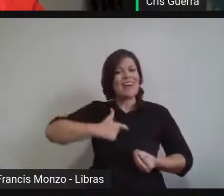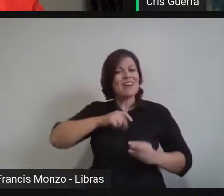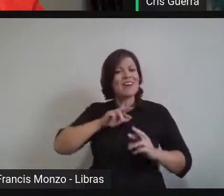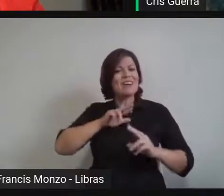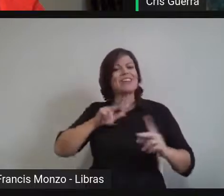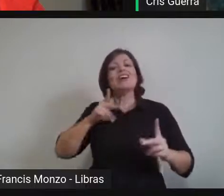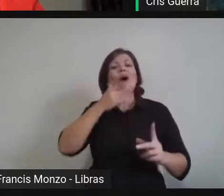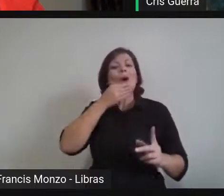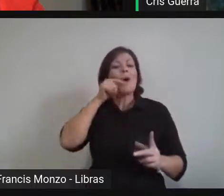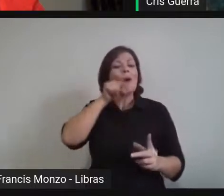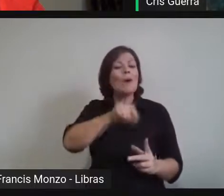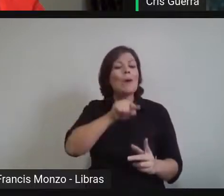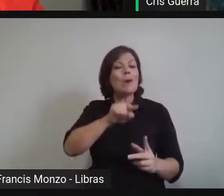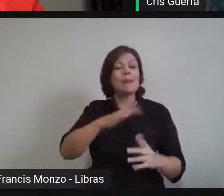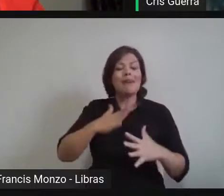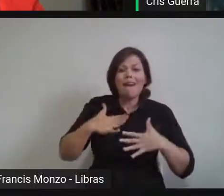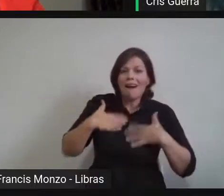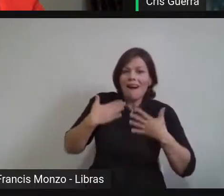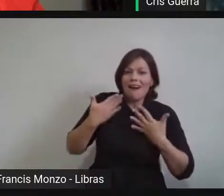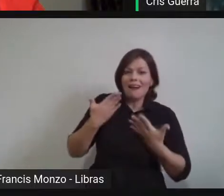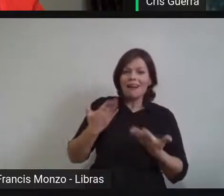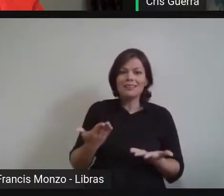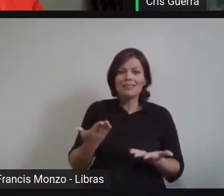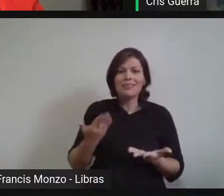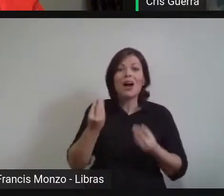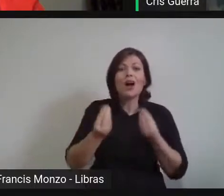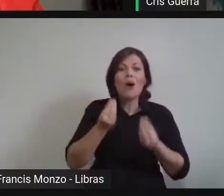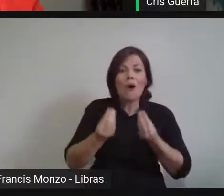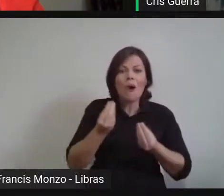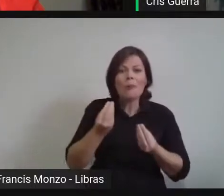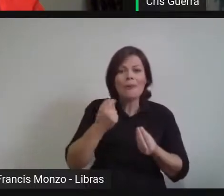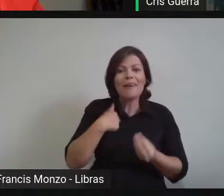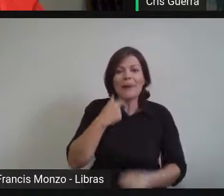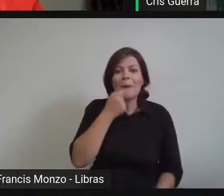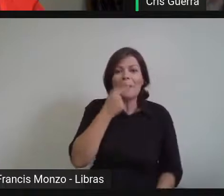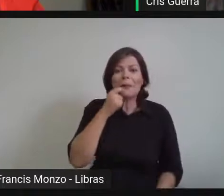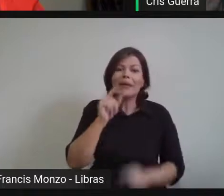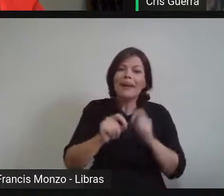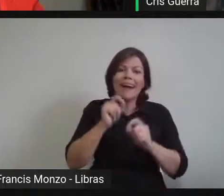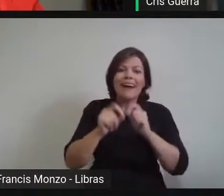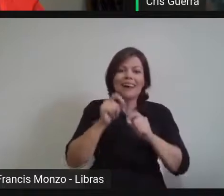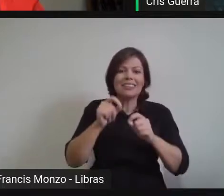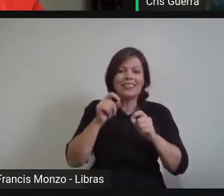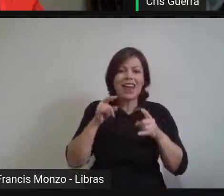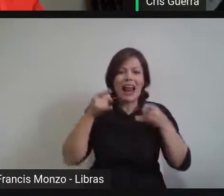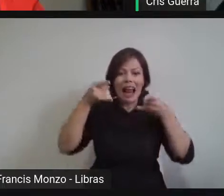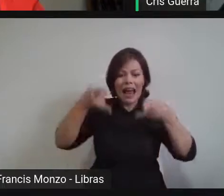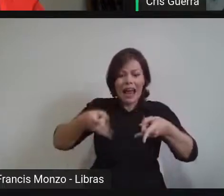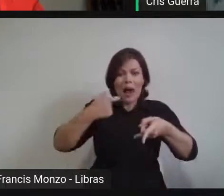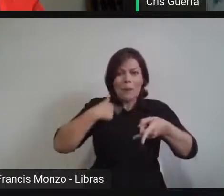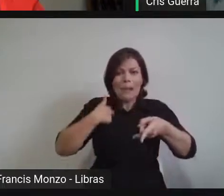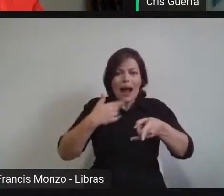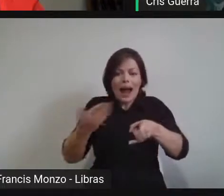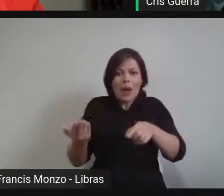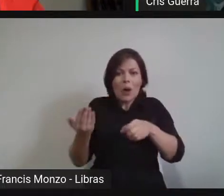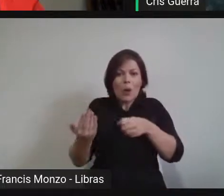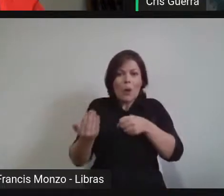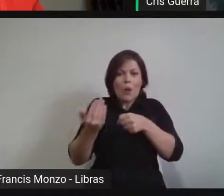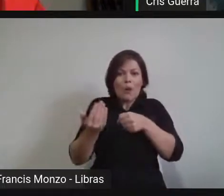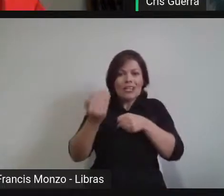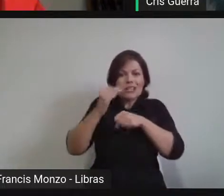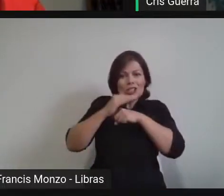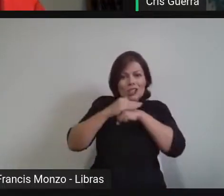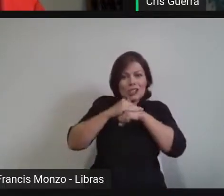Você vai para trás da cama, espera o homem entrar no quarto e depois, quando ele aparecer, você aparece de trás da cama e